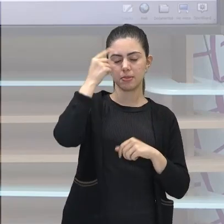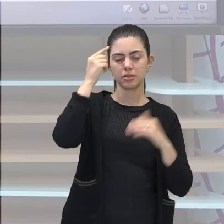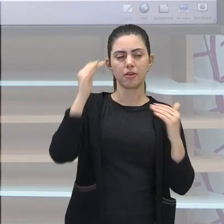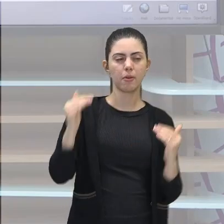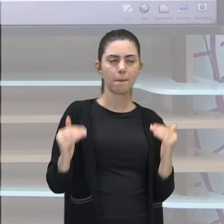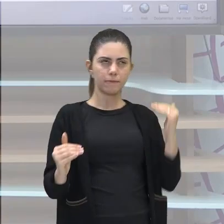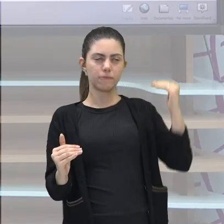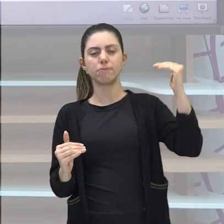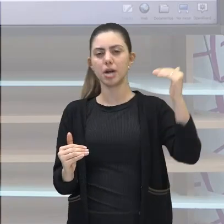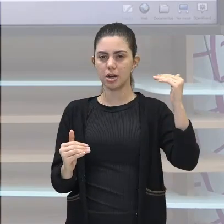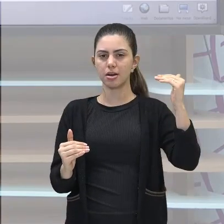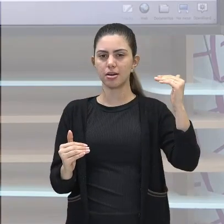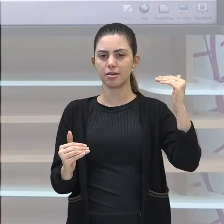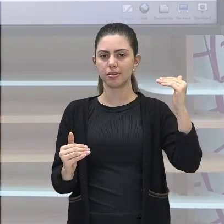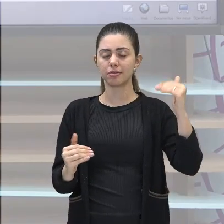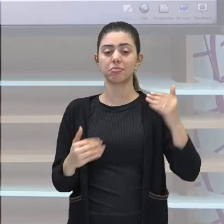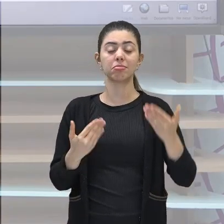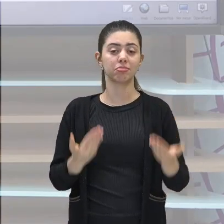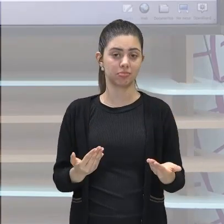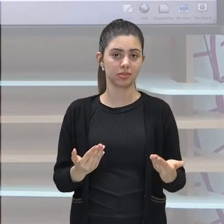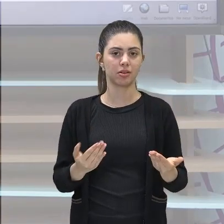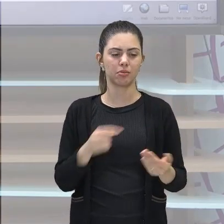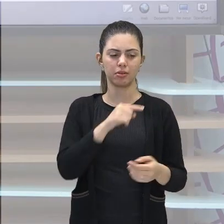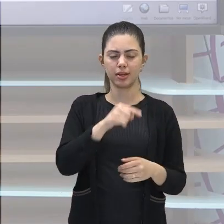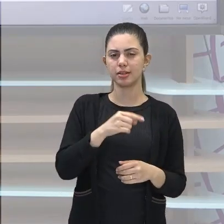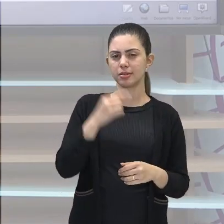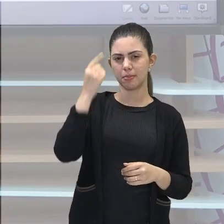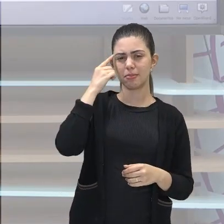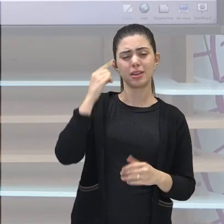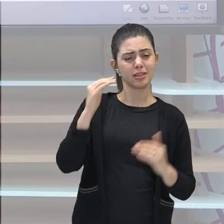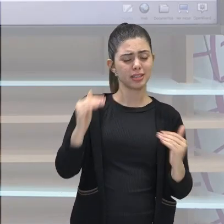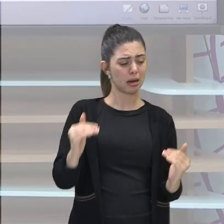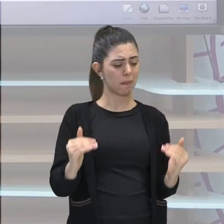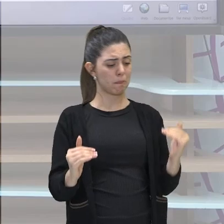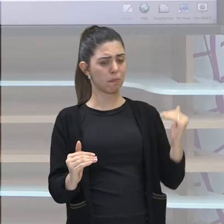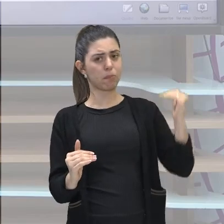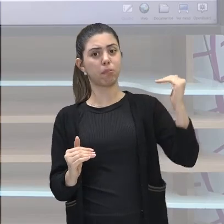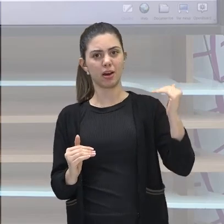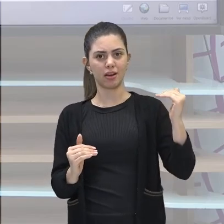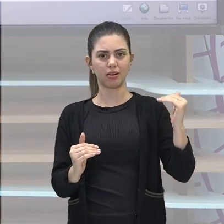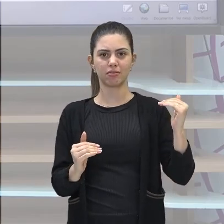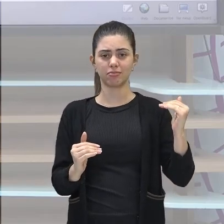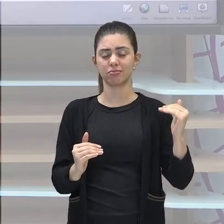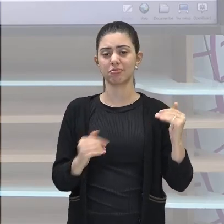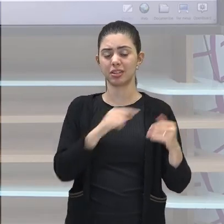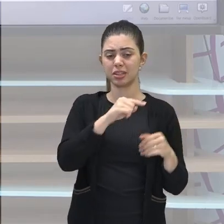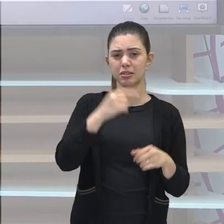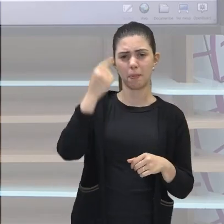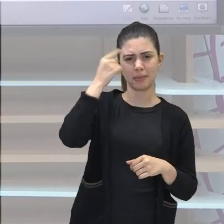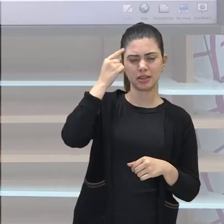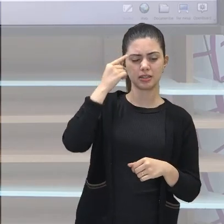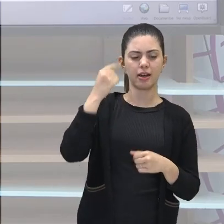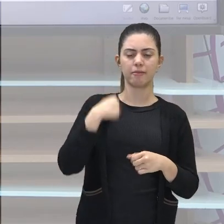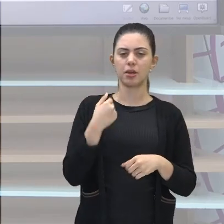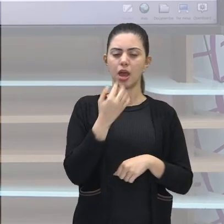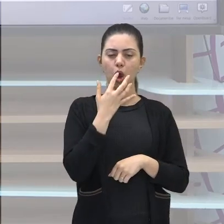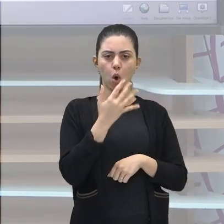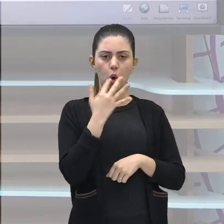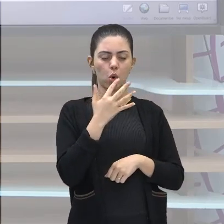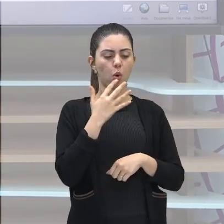superior. E quando eu falo superior de raça, como se fosse uma